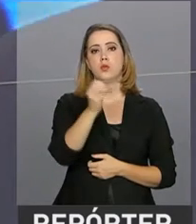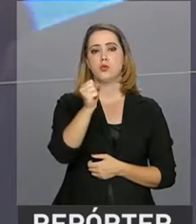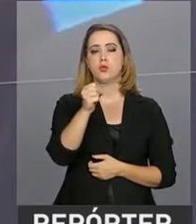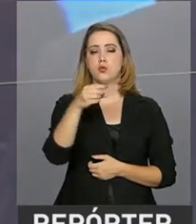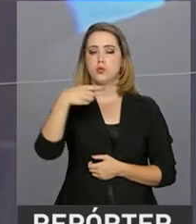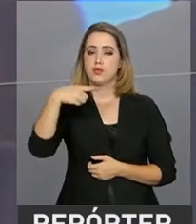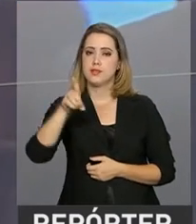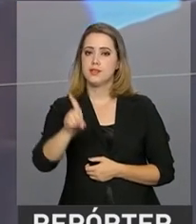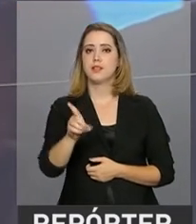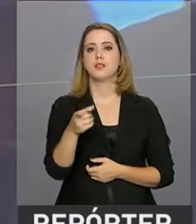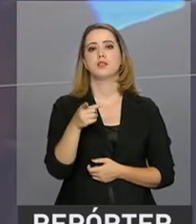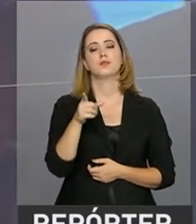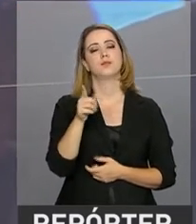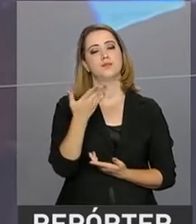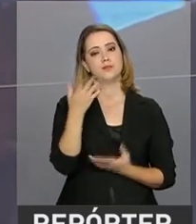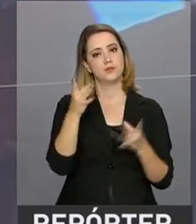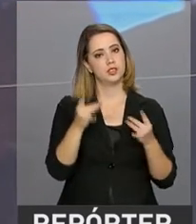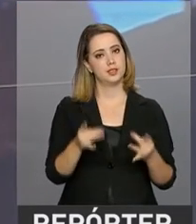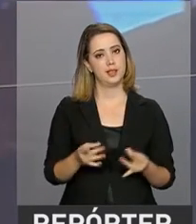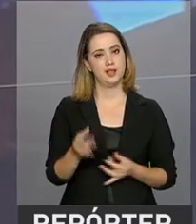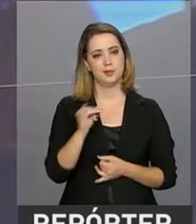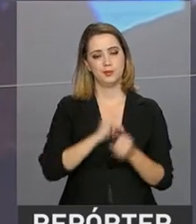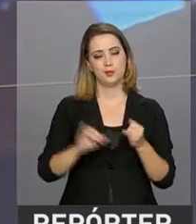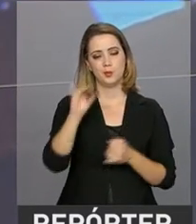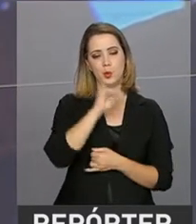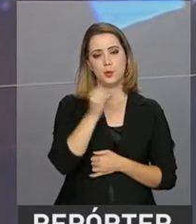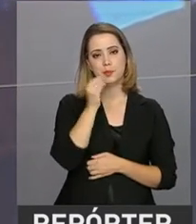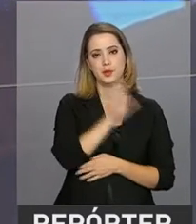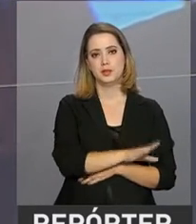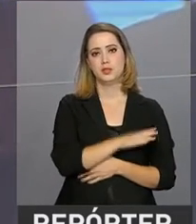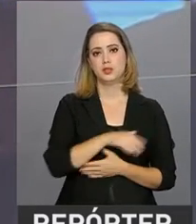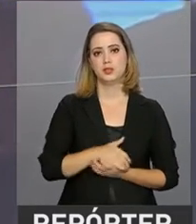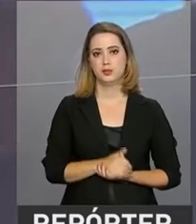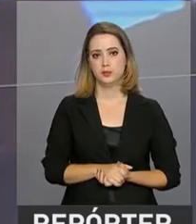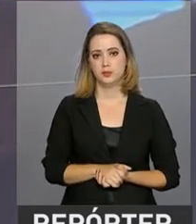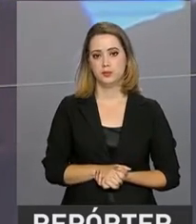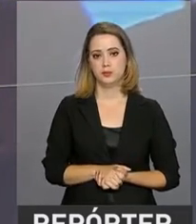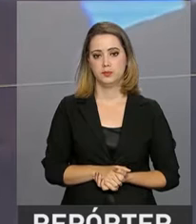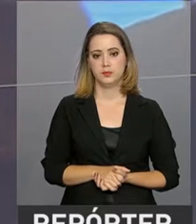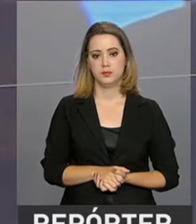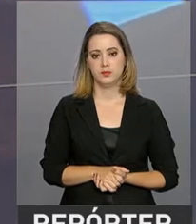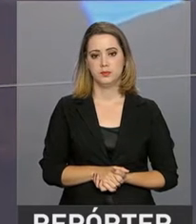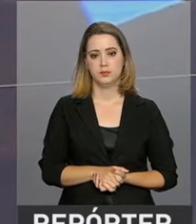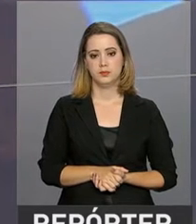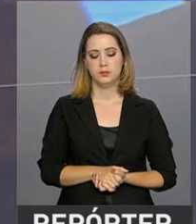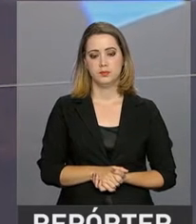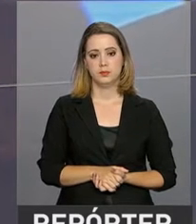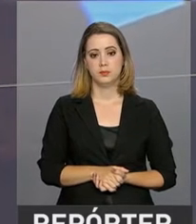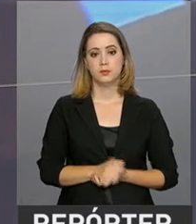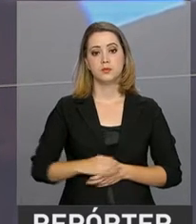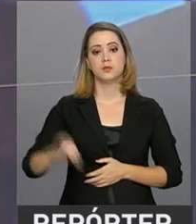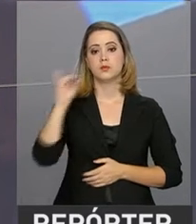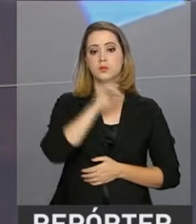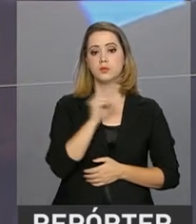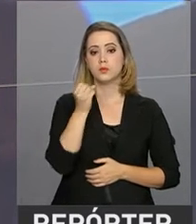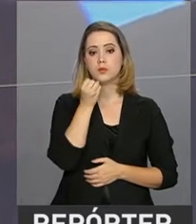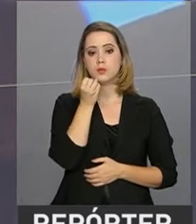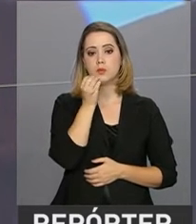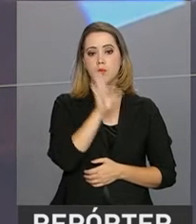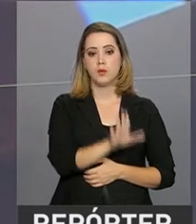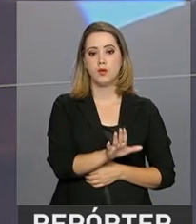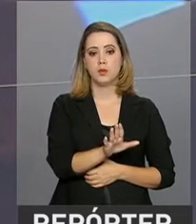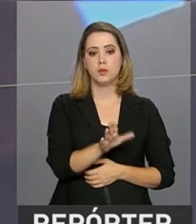filho para saber outros detalhes em rosa luís boa tarde mais uma vez olá roberto bataglini mais uma